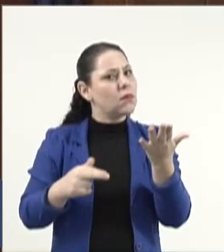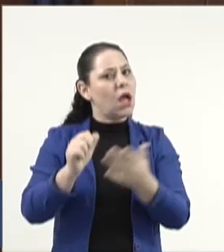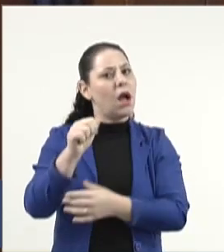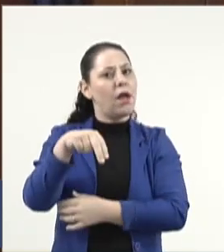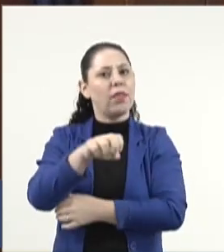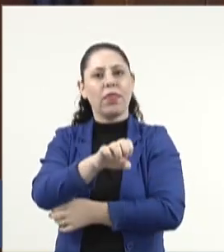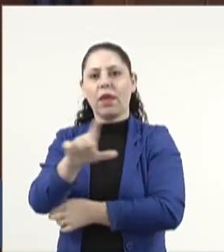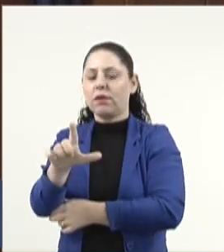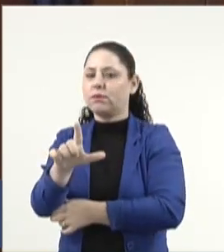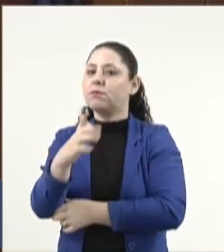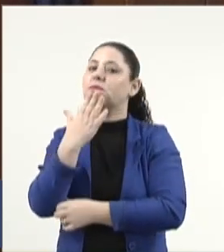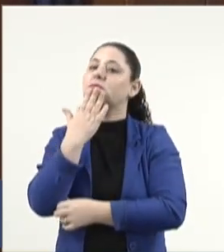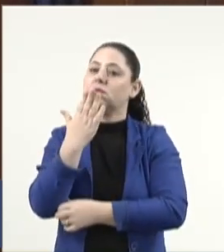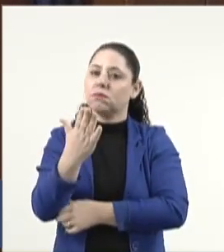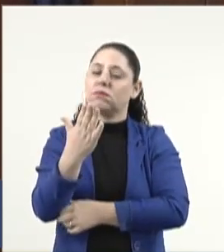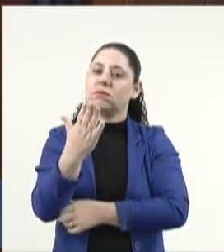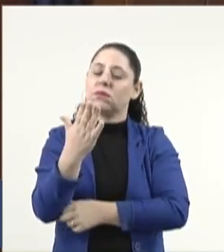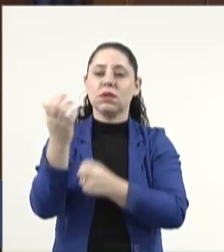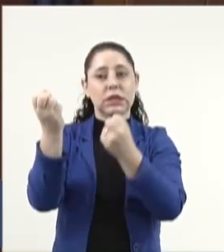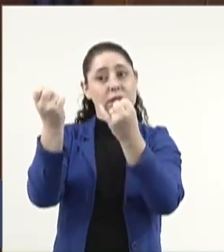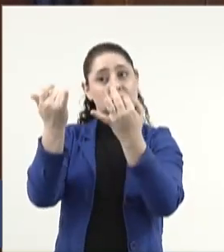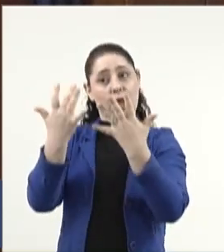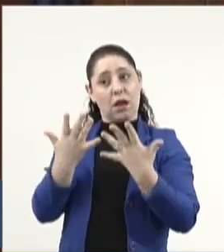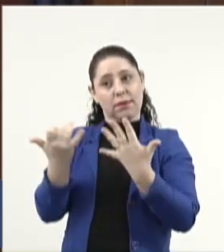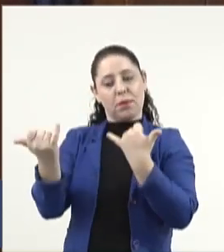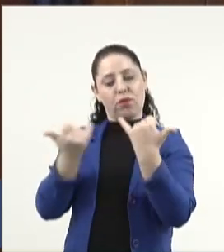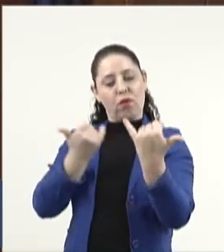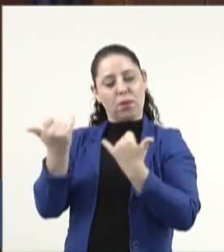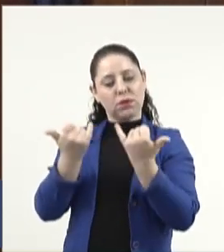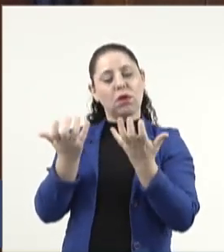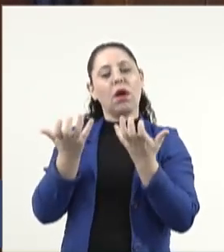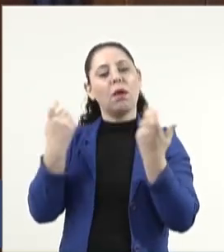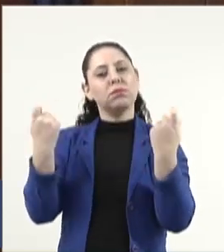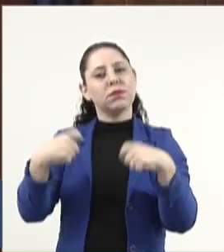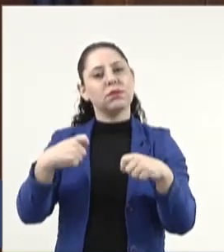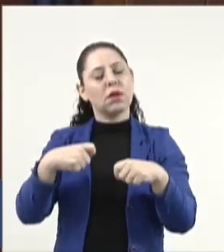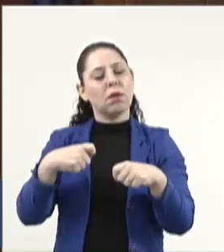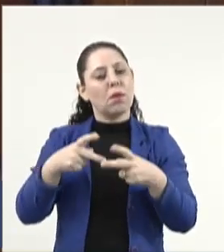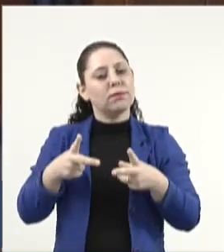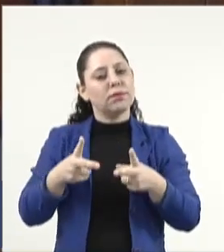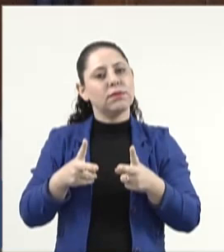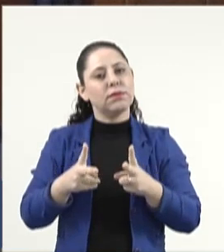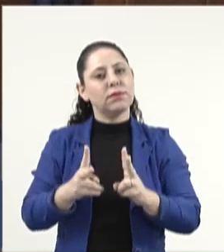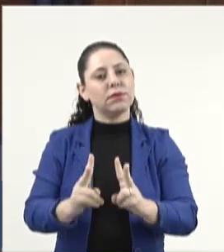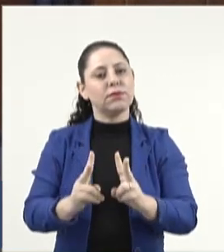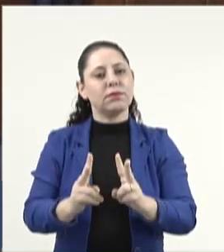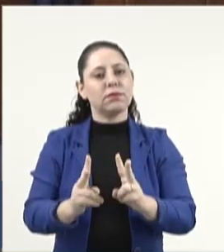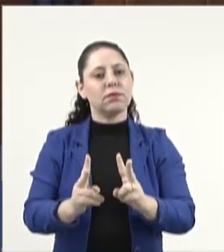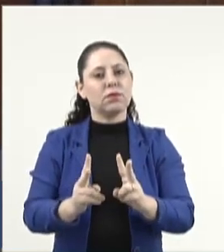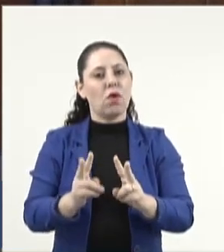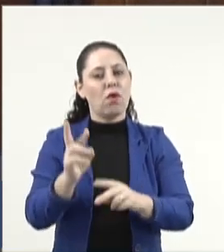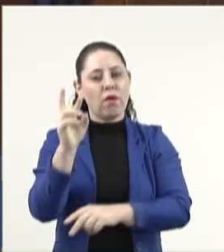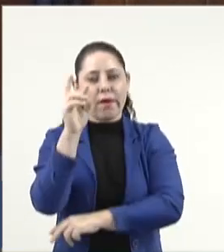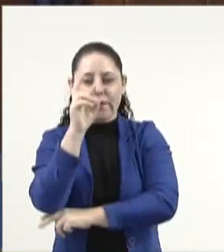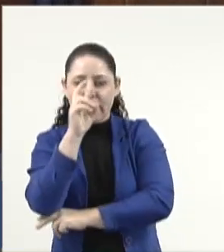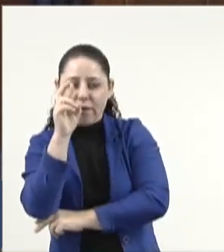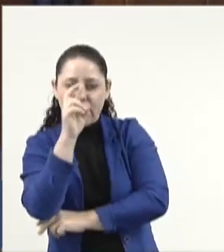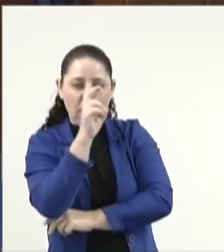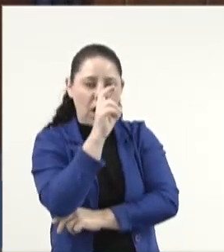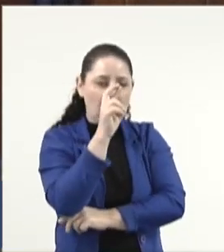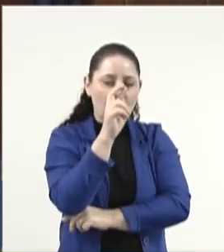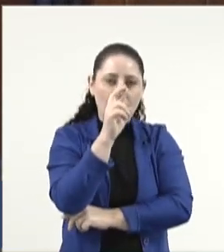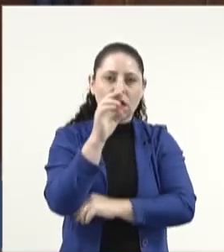ANEEL solicitando uma série de informações para que nós possamos continuar fiscalizando